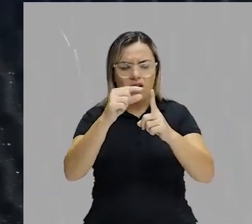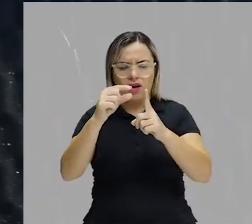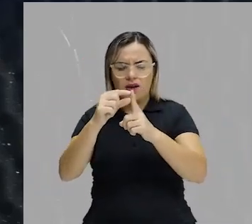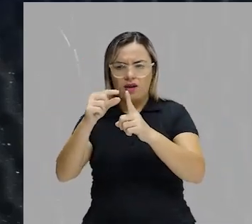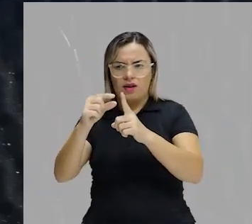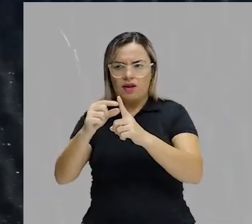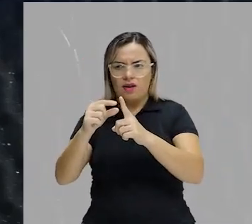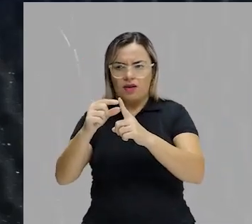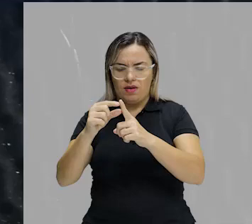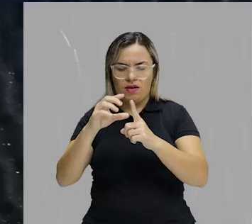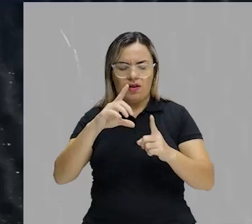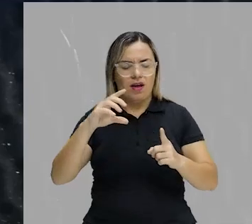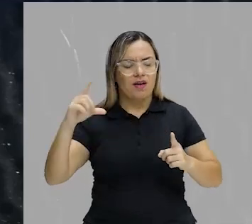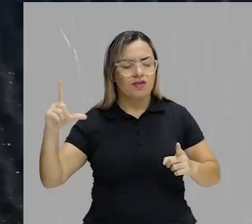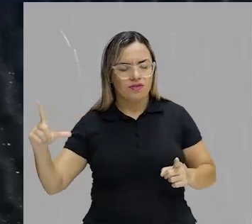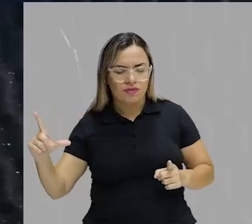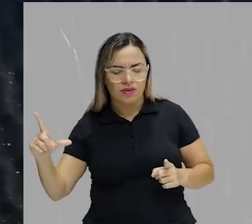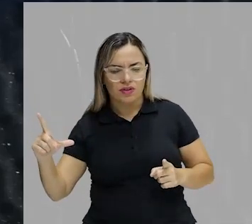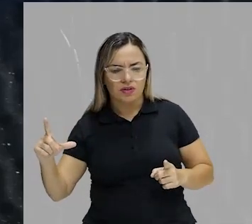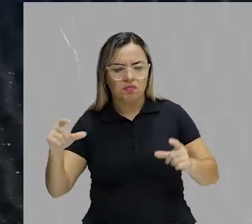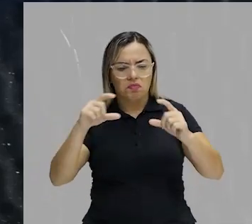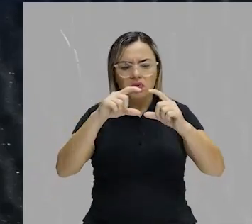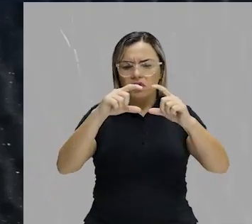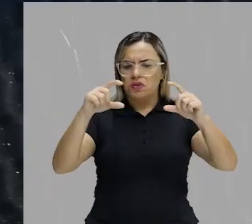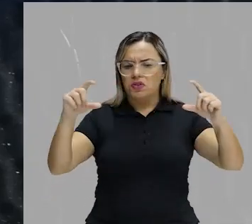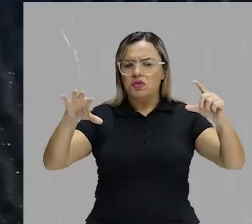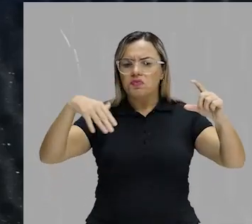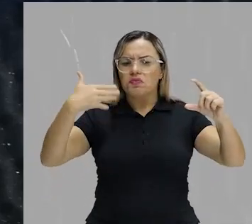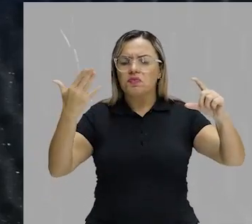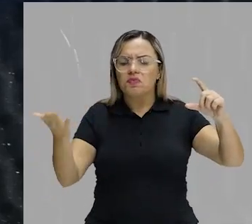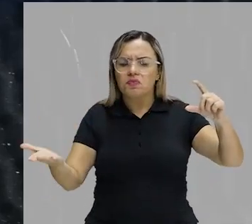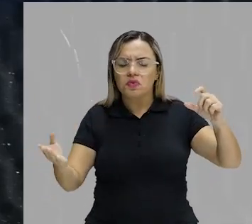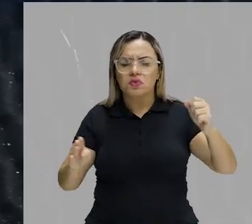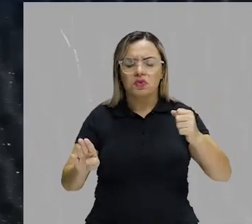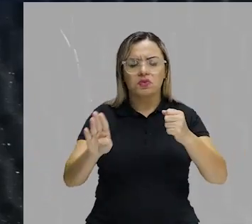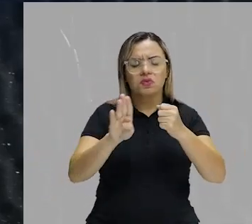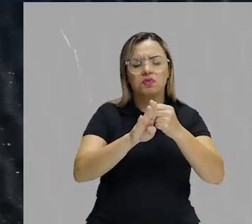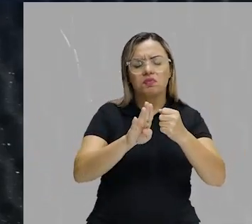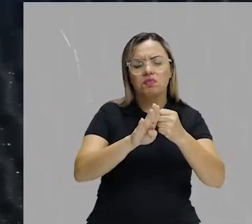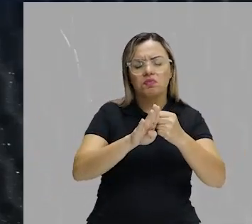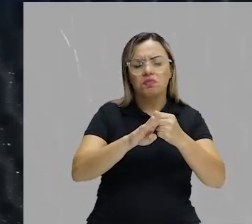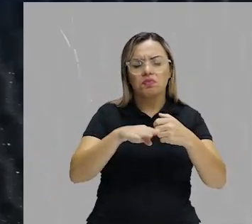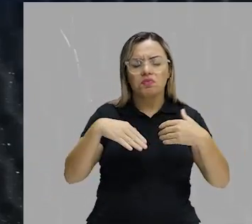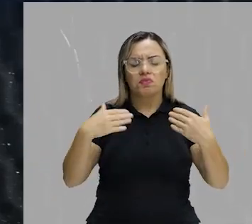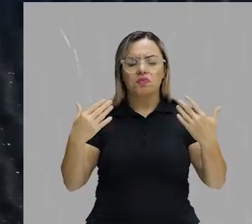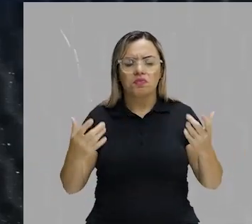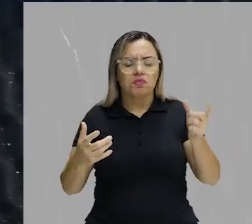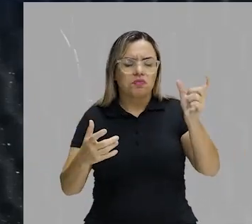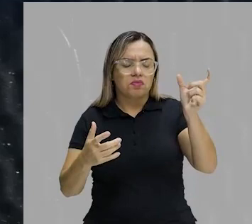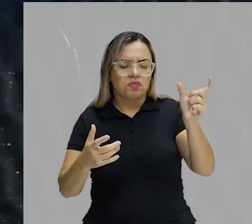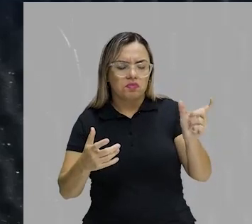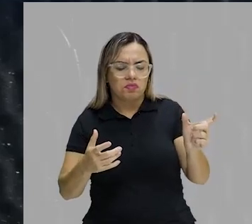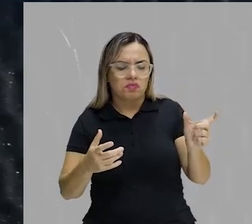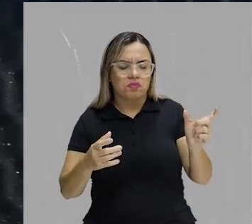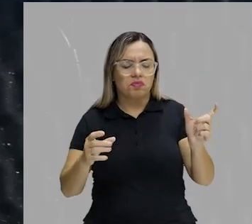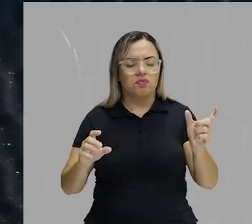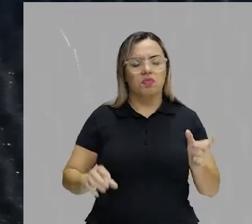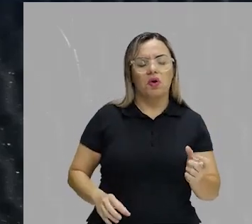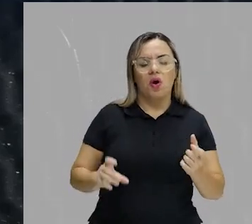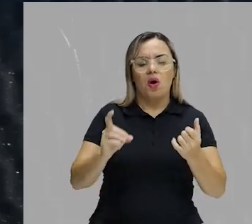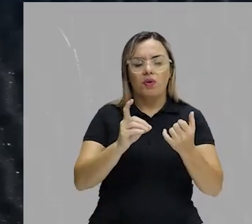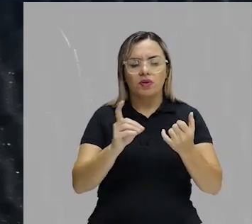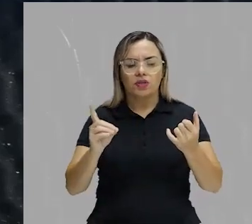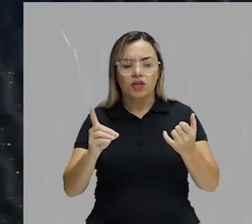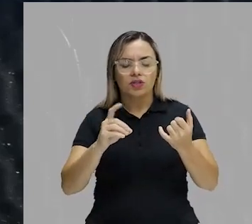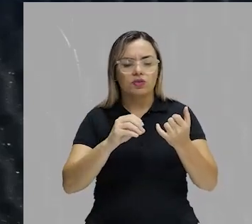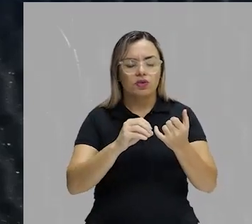classificar esta oração subordinada, substantiva, que vai ter função de sujeito, de objeto direto, objeto